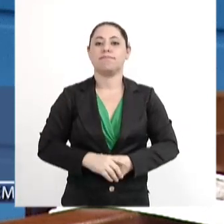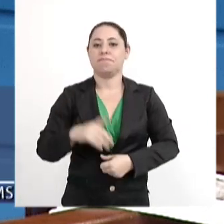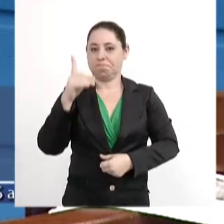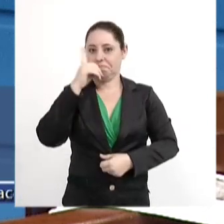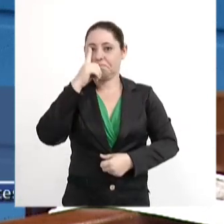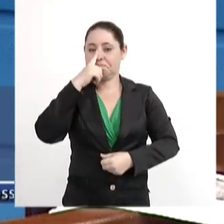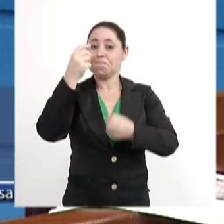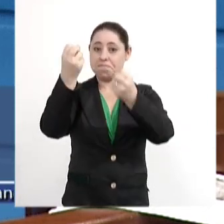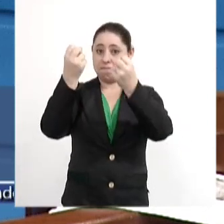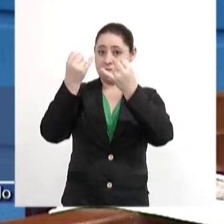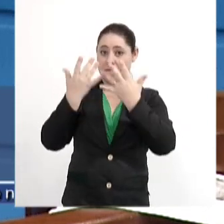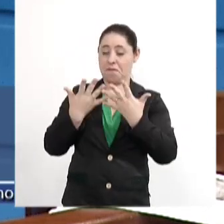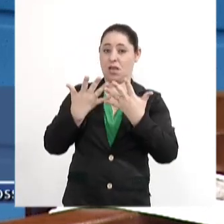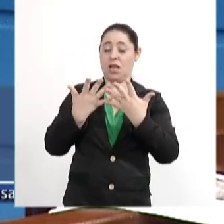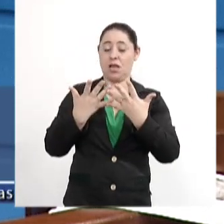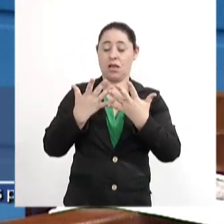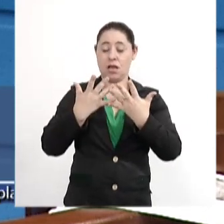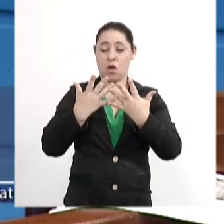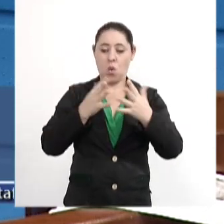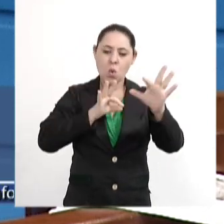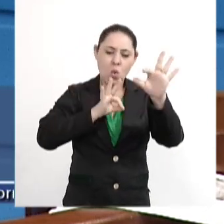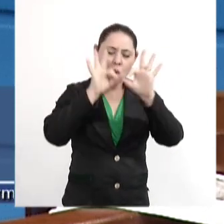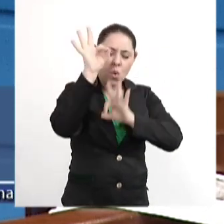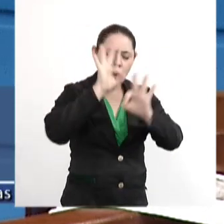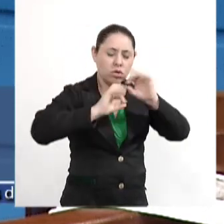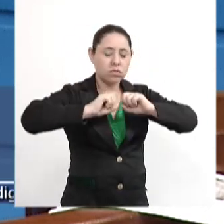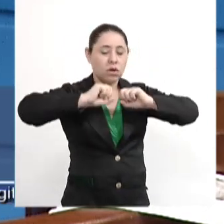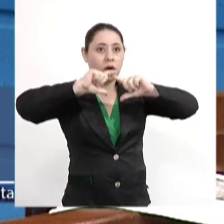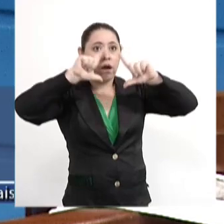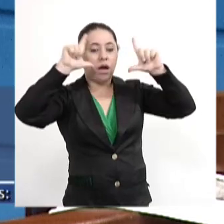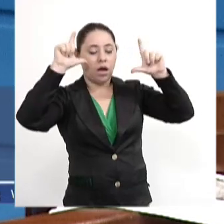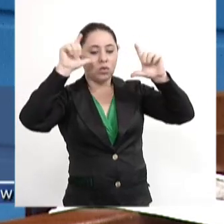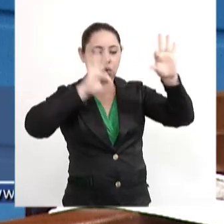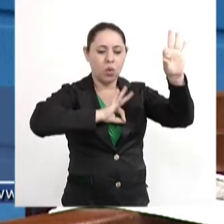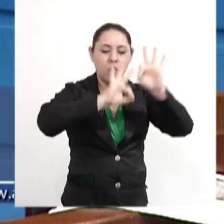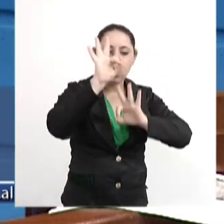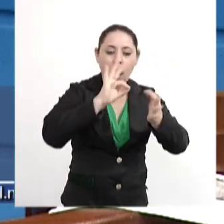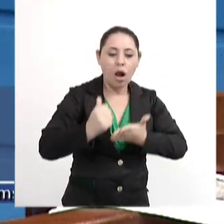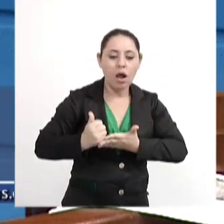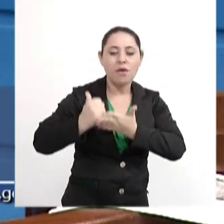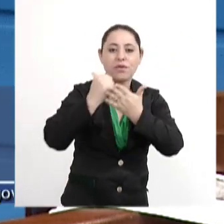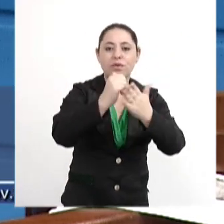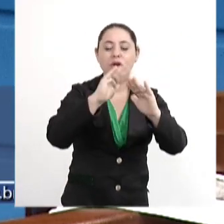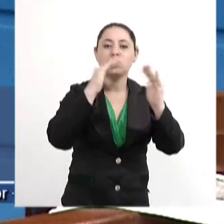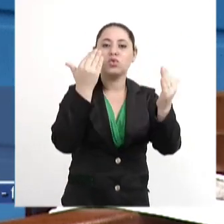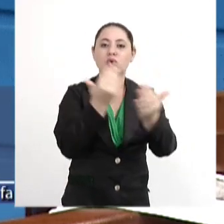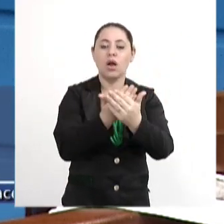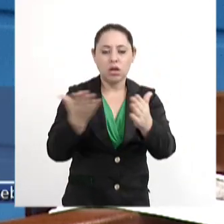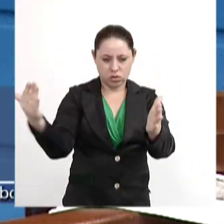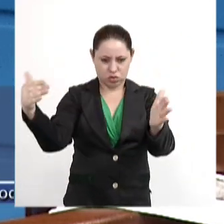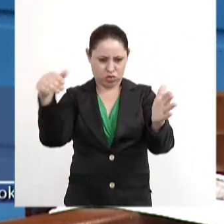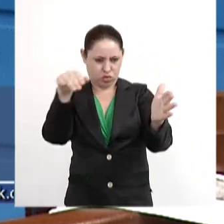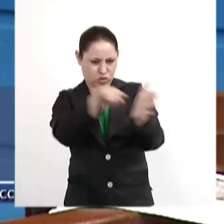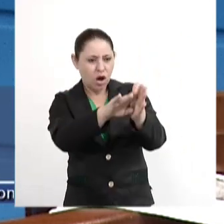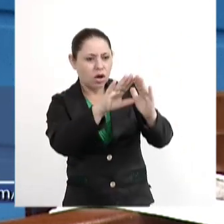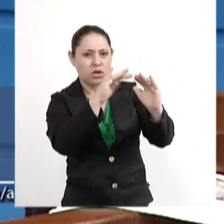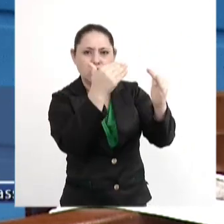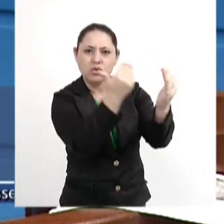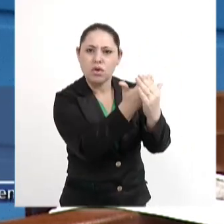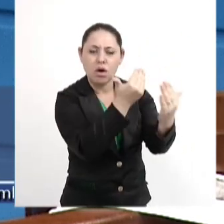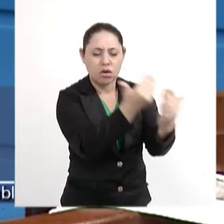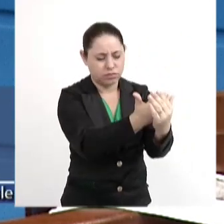ela relata que acordou, realizou a rotina normal para levar os filhos na escola, chegou lá na